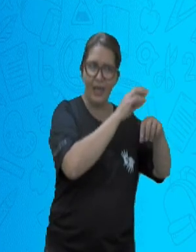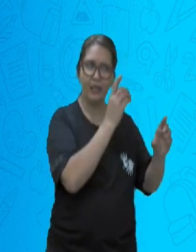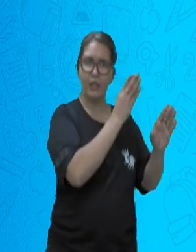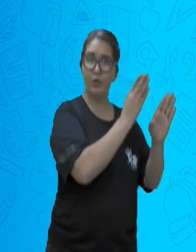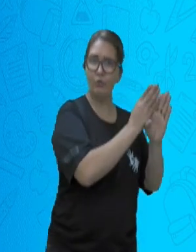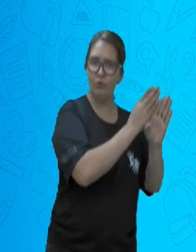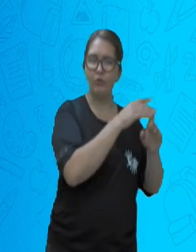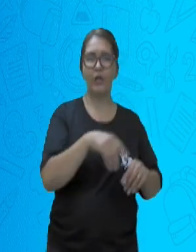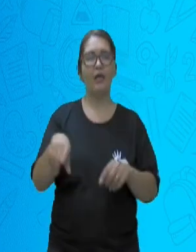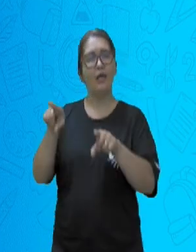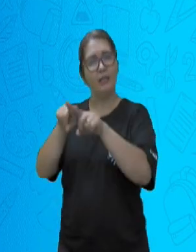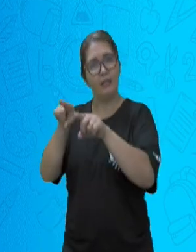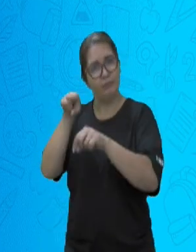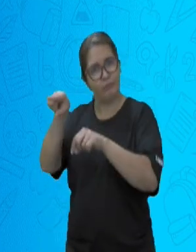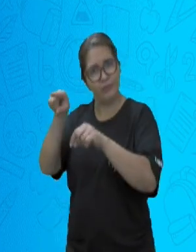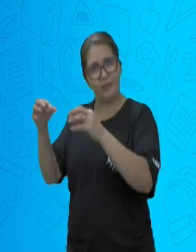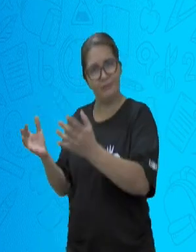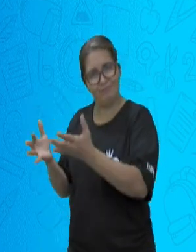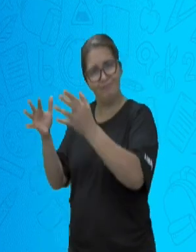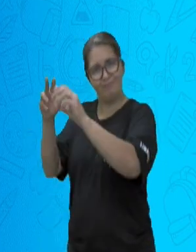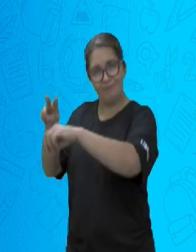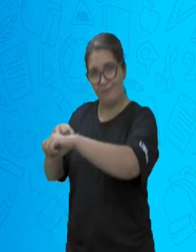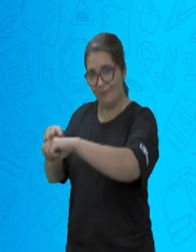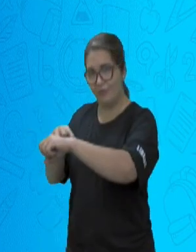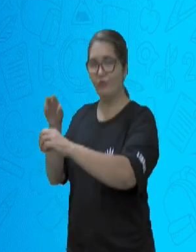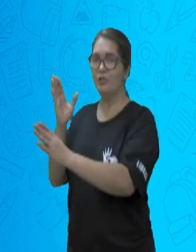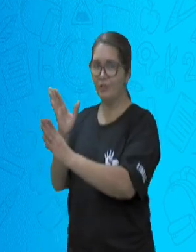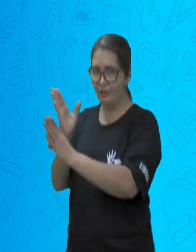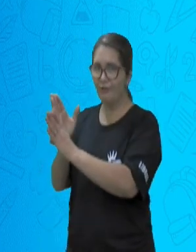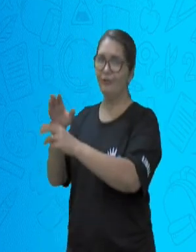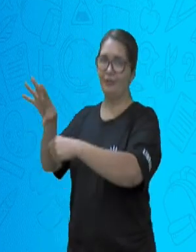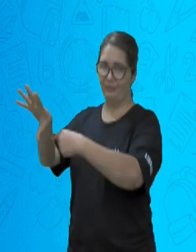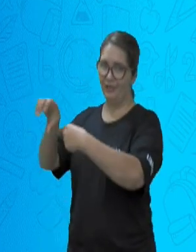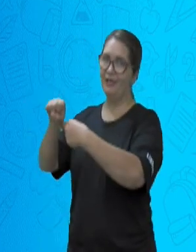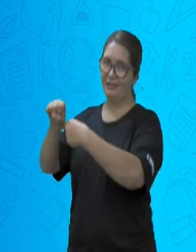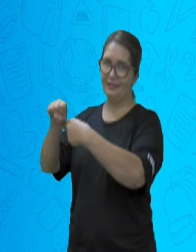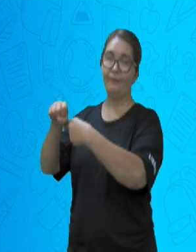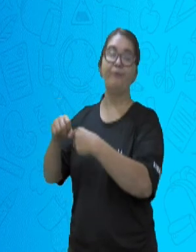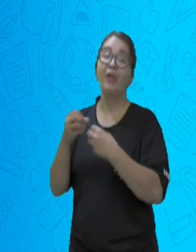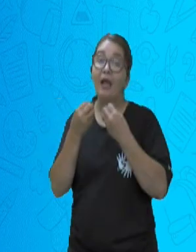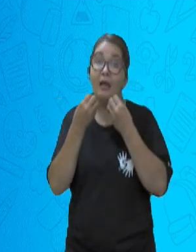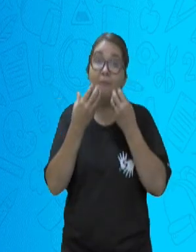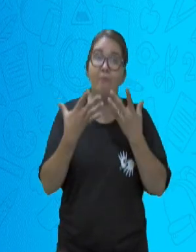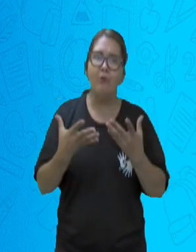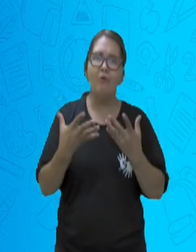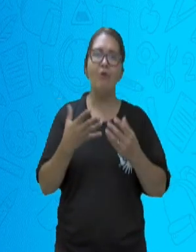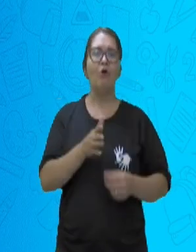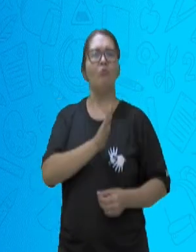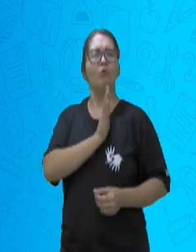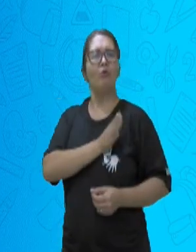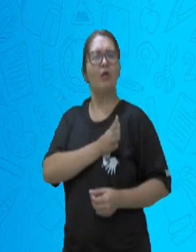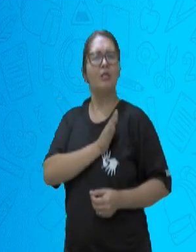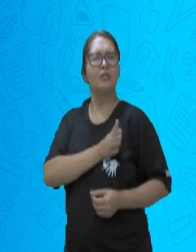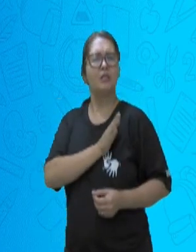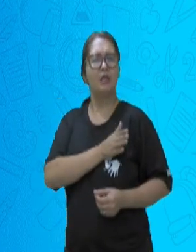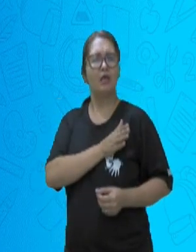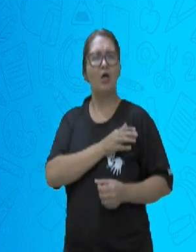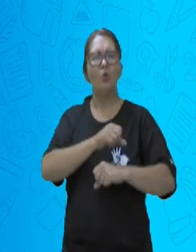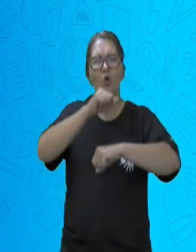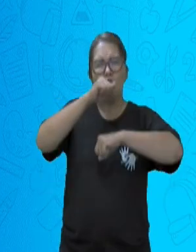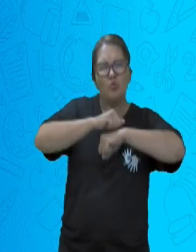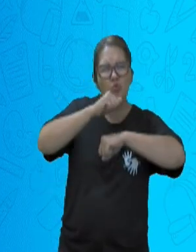doenças, aumentam a defesa imunológica e na formação dos ossos